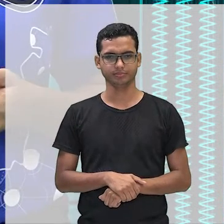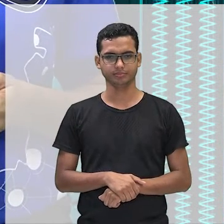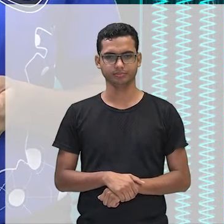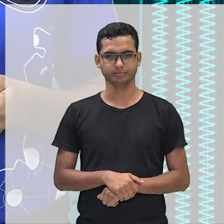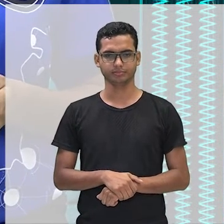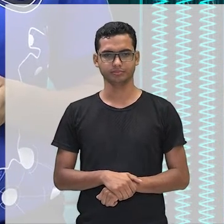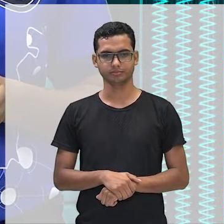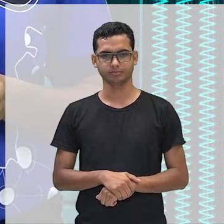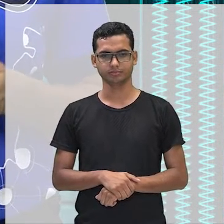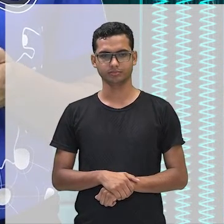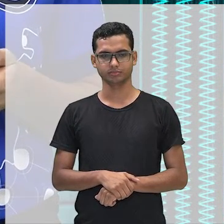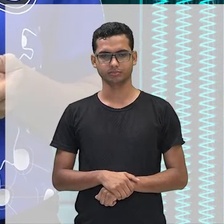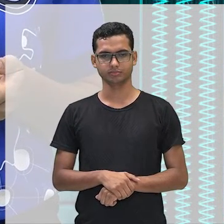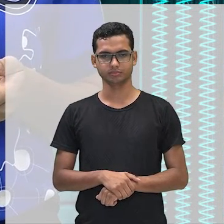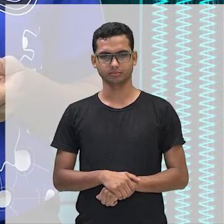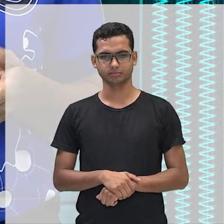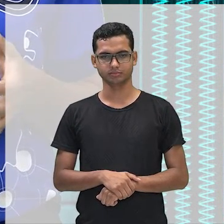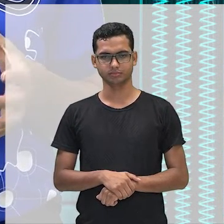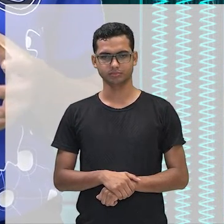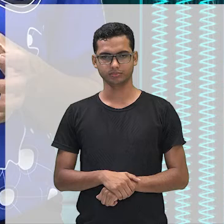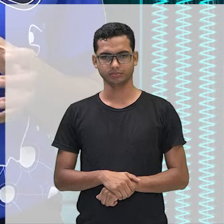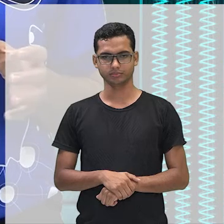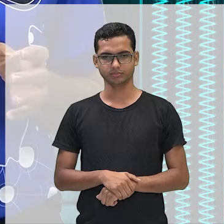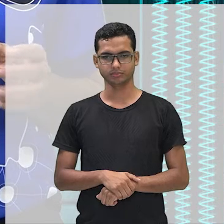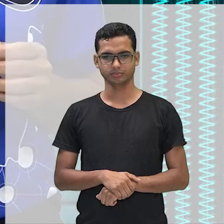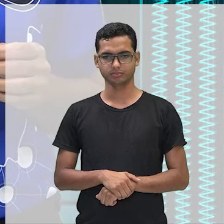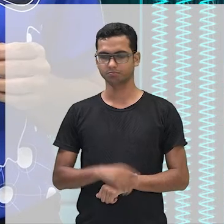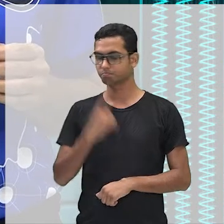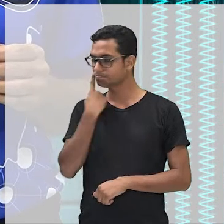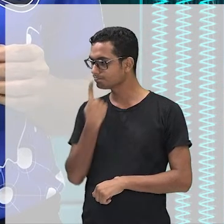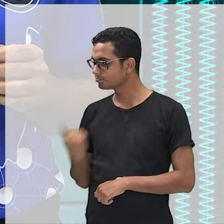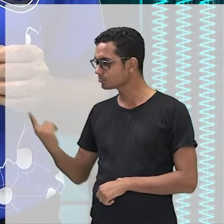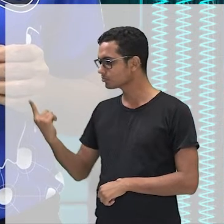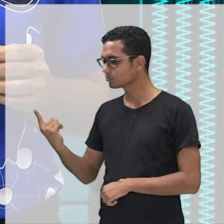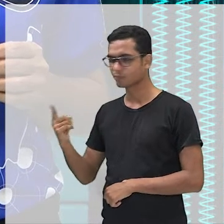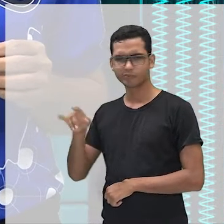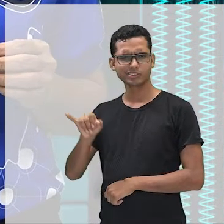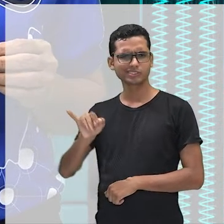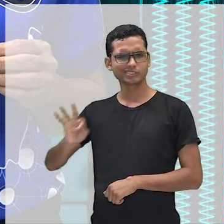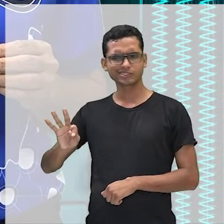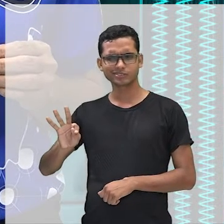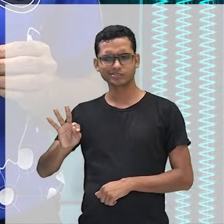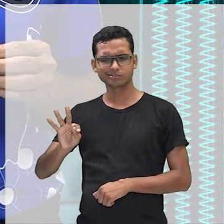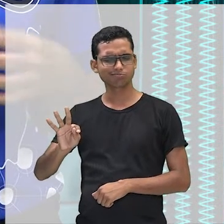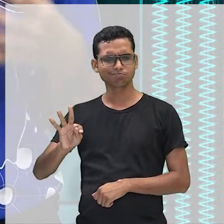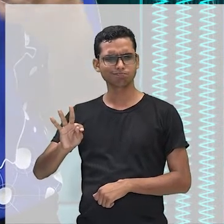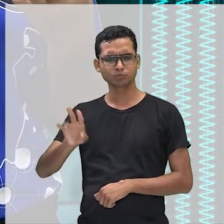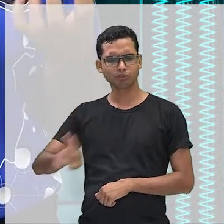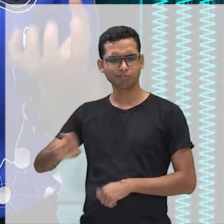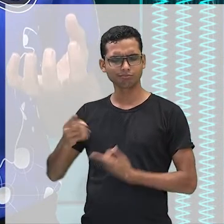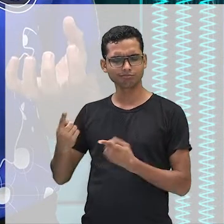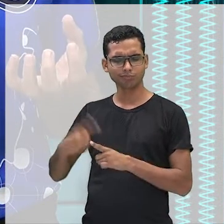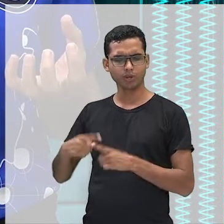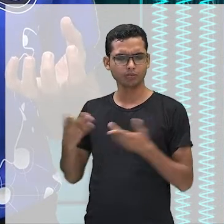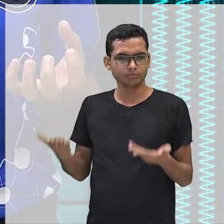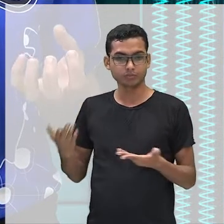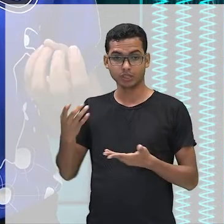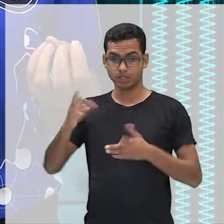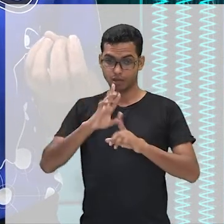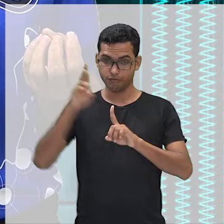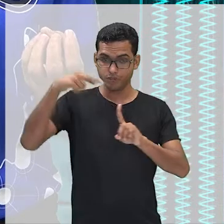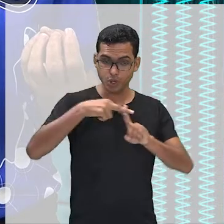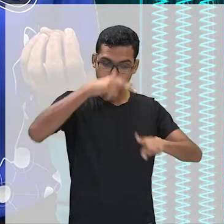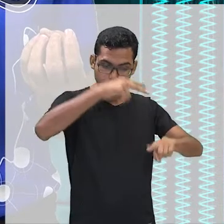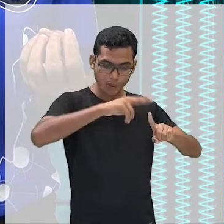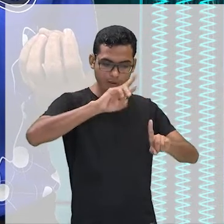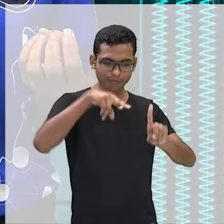vamos ver. I love it. Então, por que eu usei o it? Porque eu estou me referindo a um objeto.